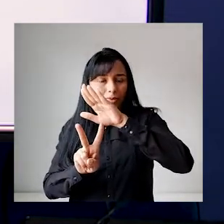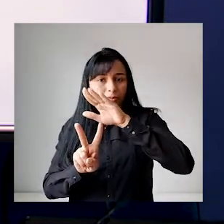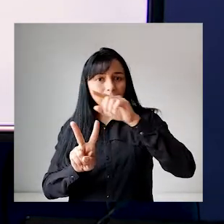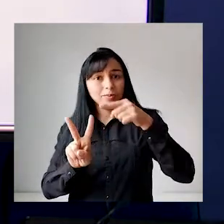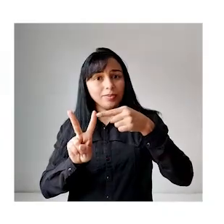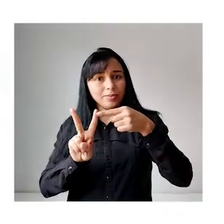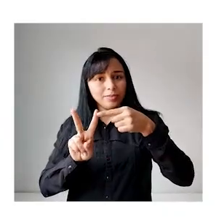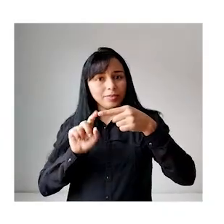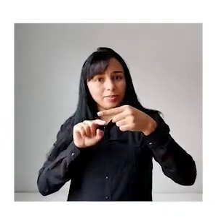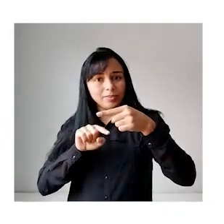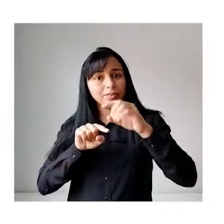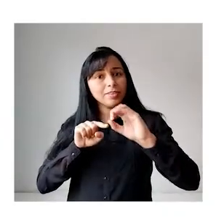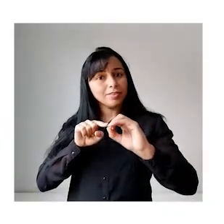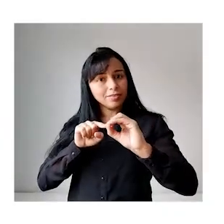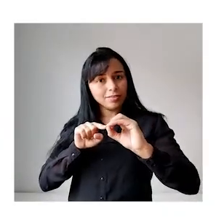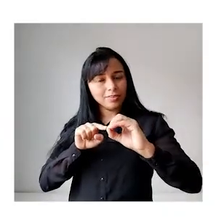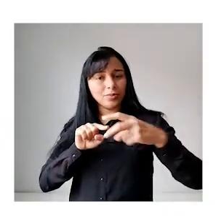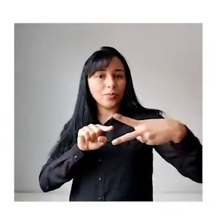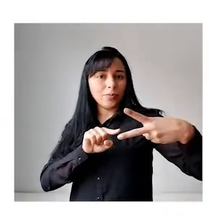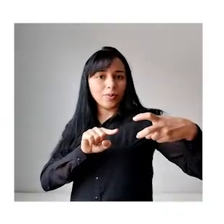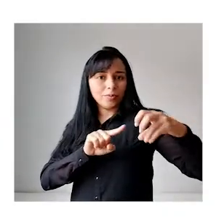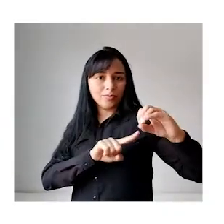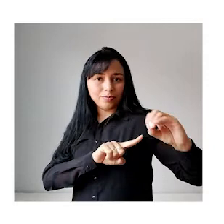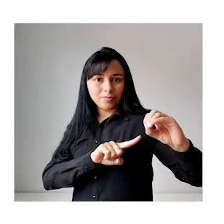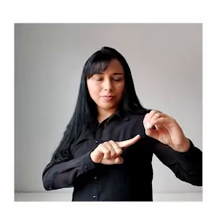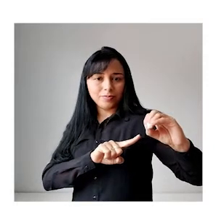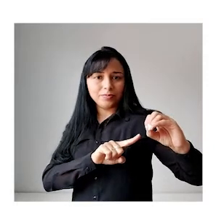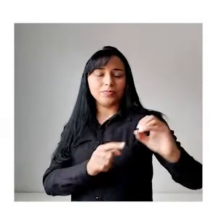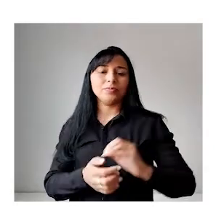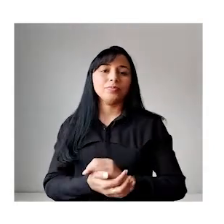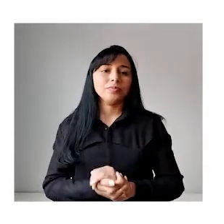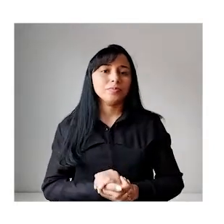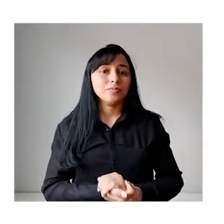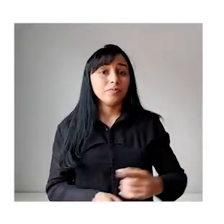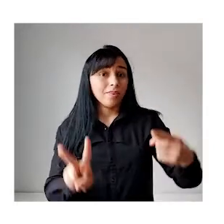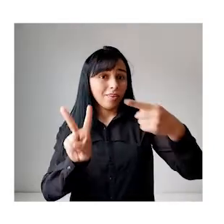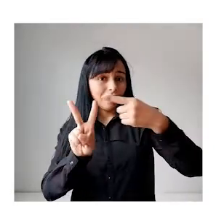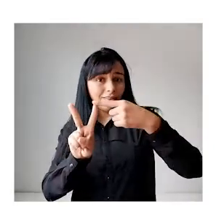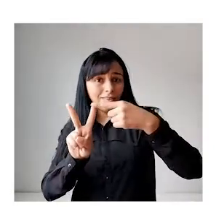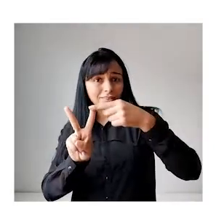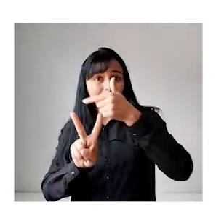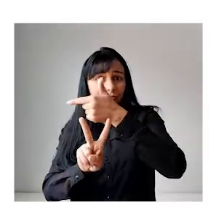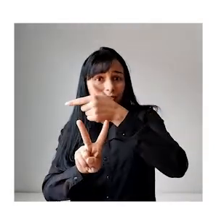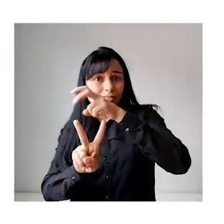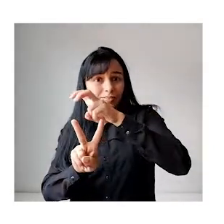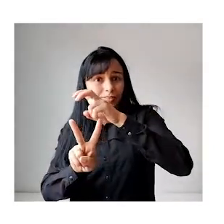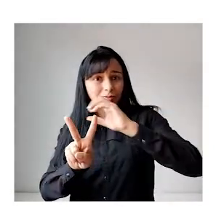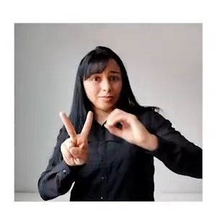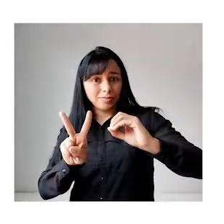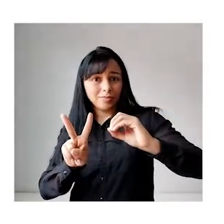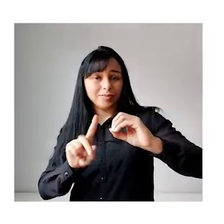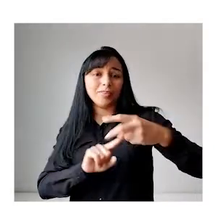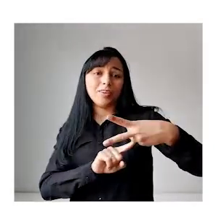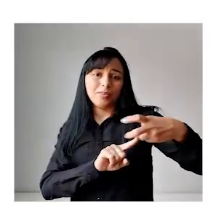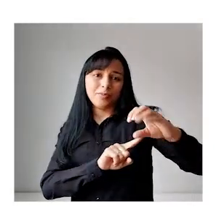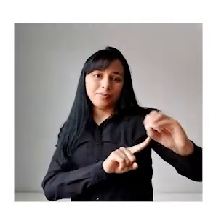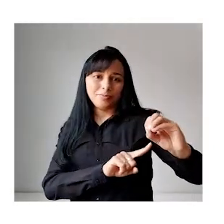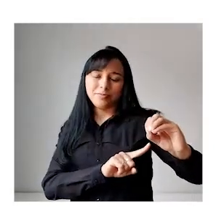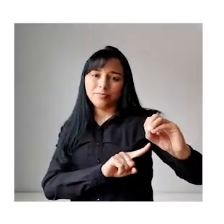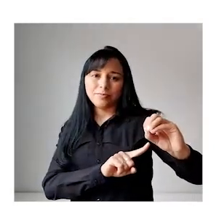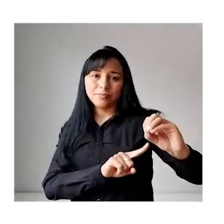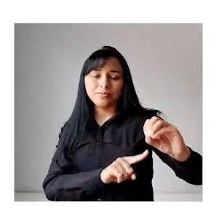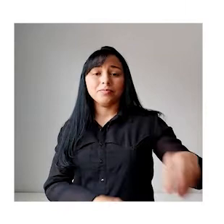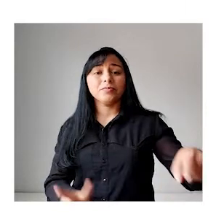índice é a parte de cima aqui da raiz. Ó. Raiz 25 de 0 é igual a 0, né? Então, o índice muito